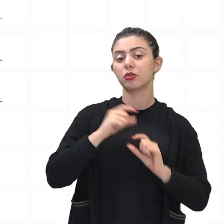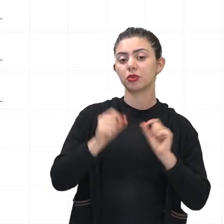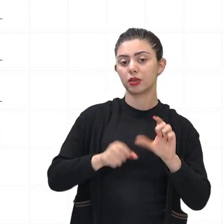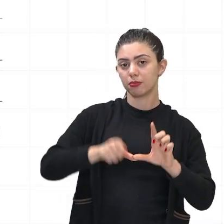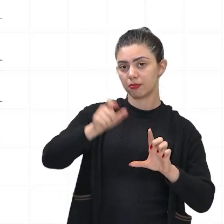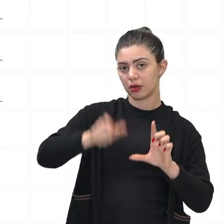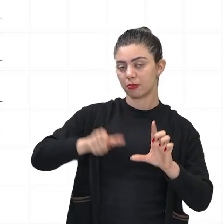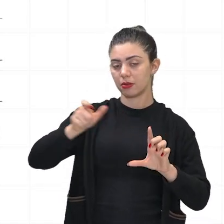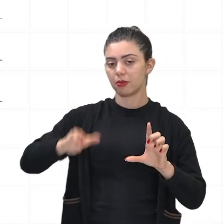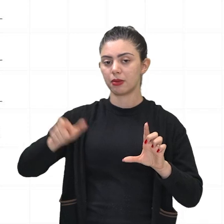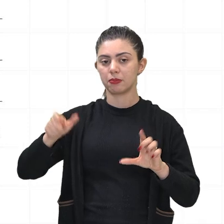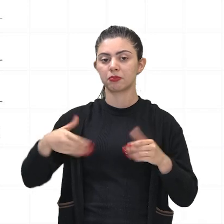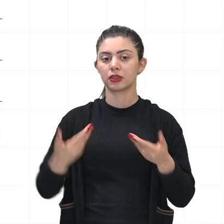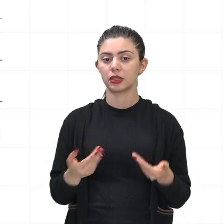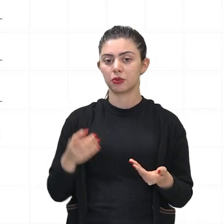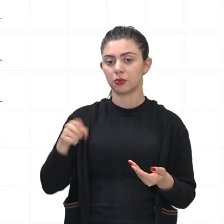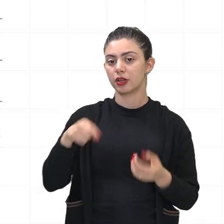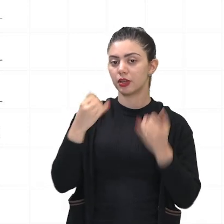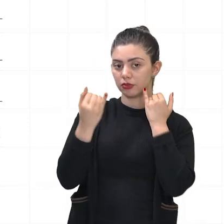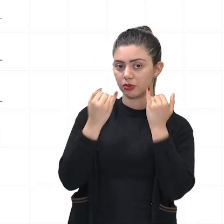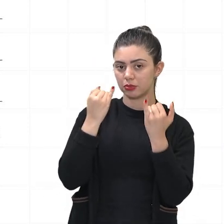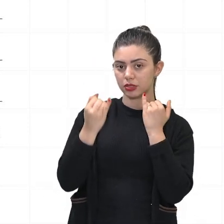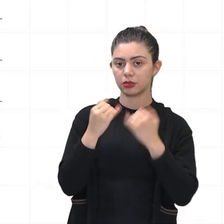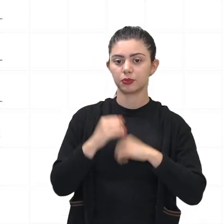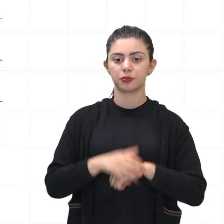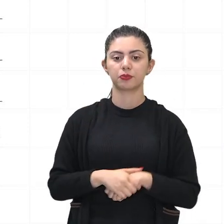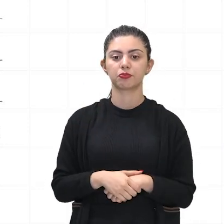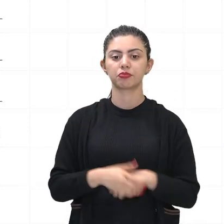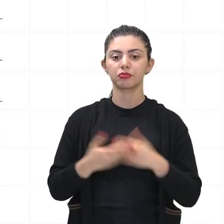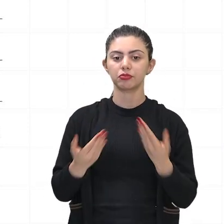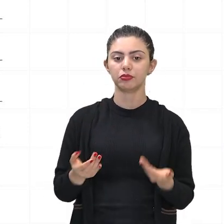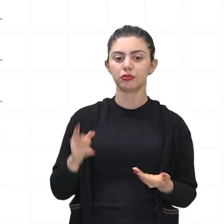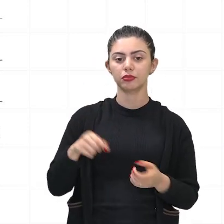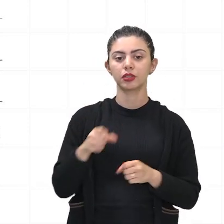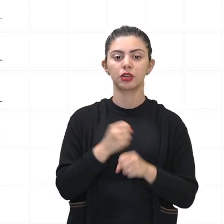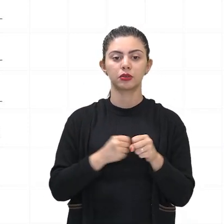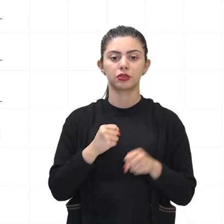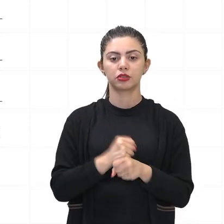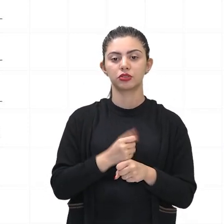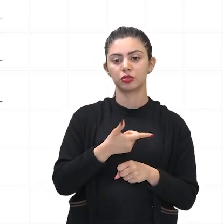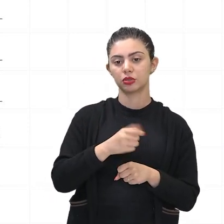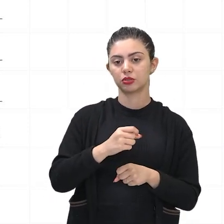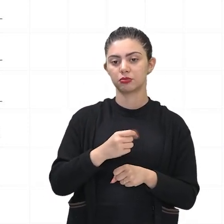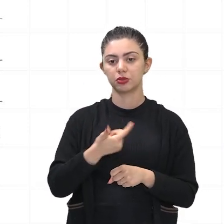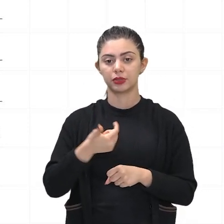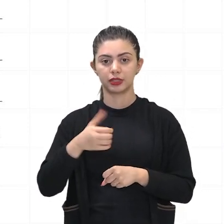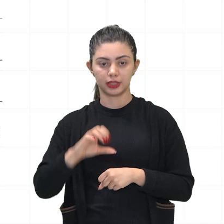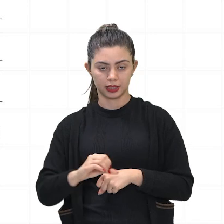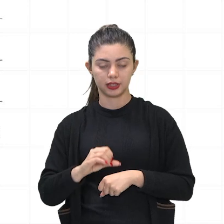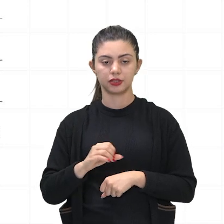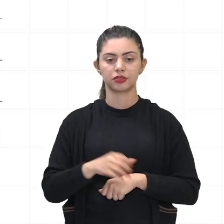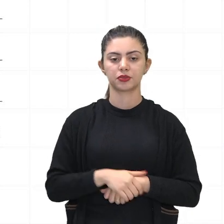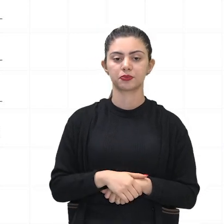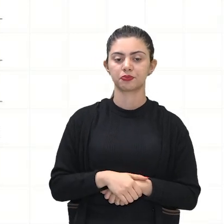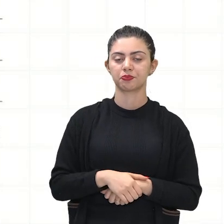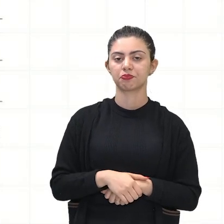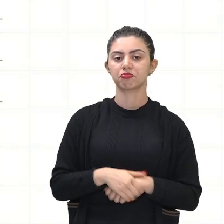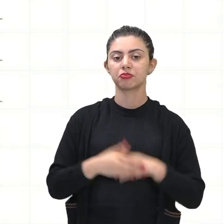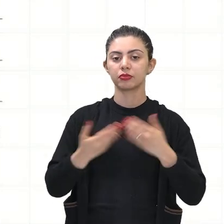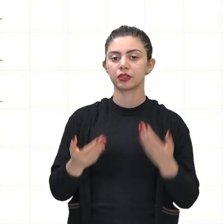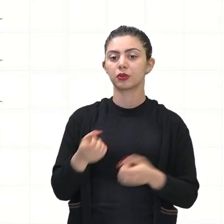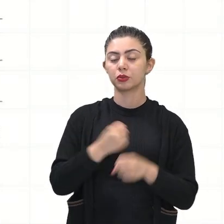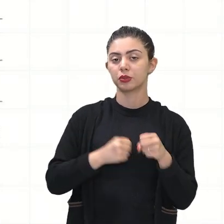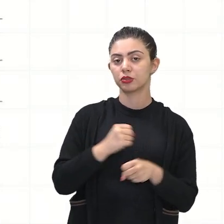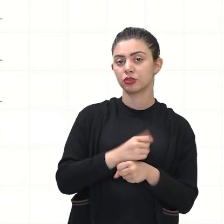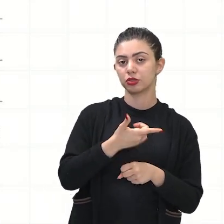foi o gráfico populacional de 2010. Nós vamos ver o seguinte, em